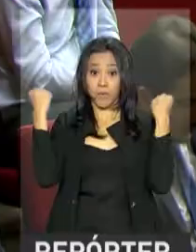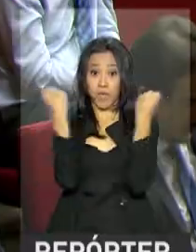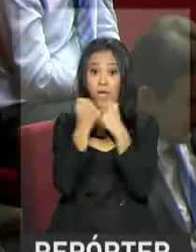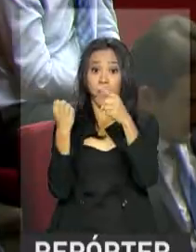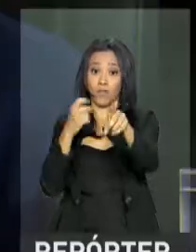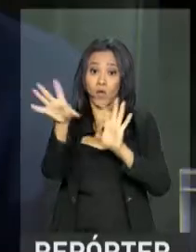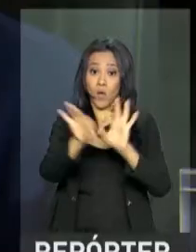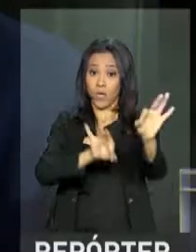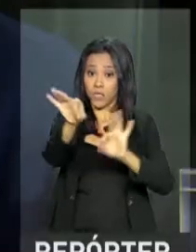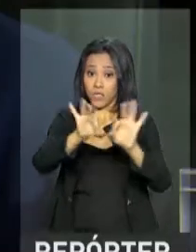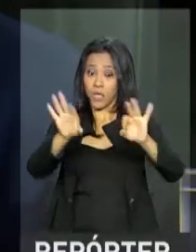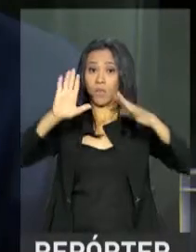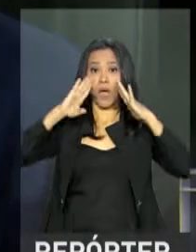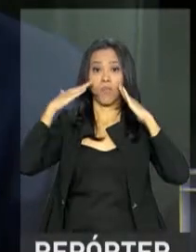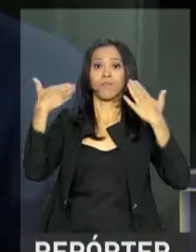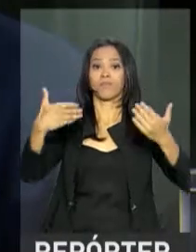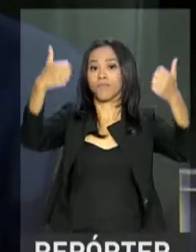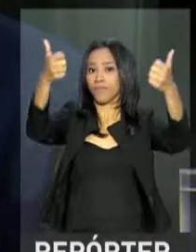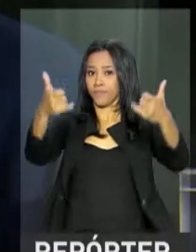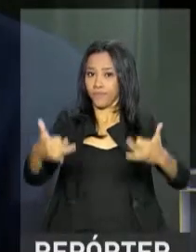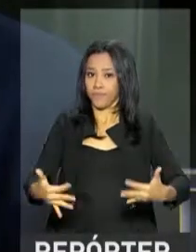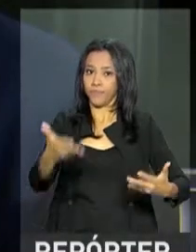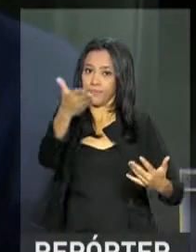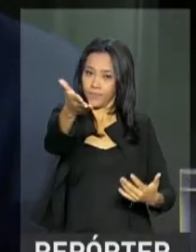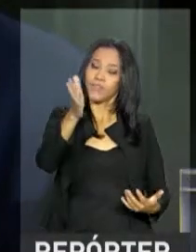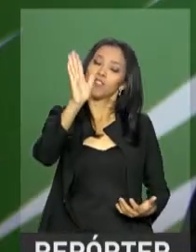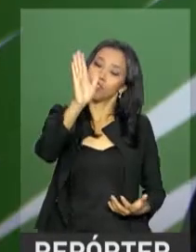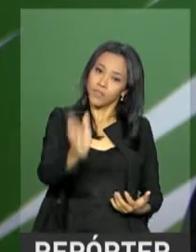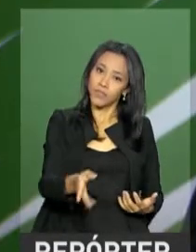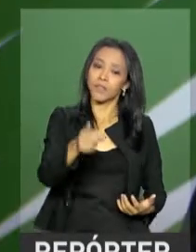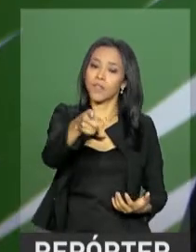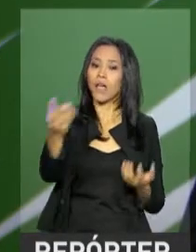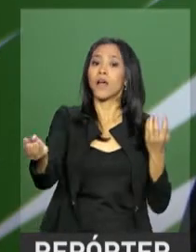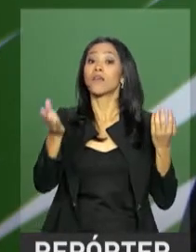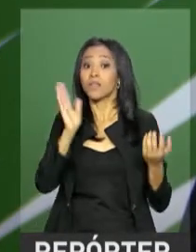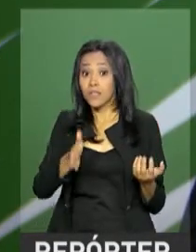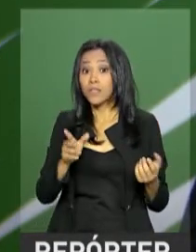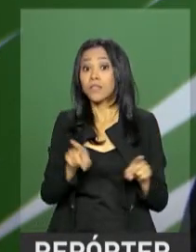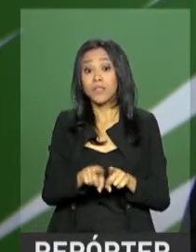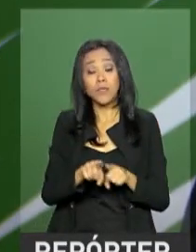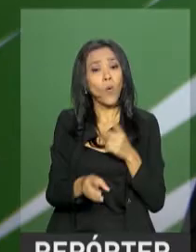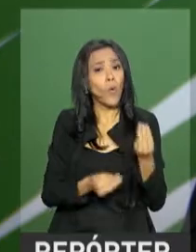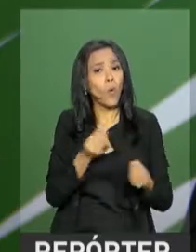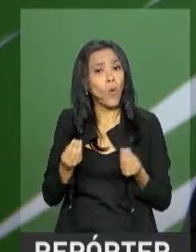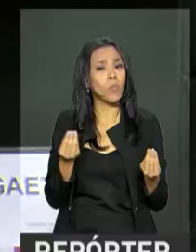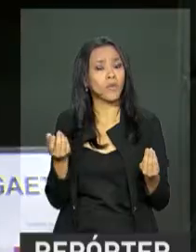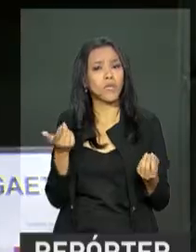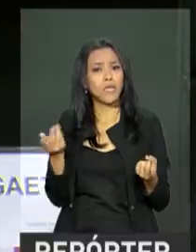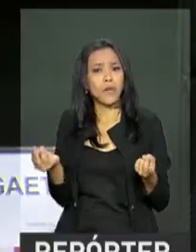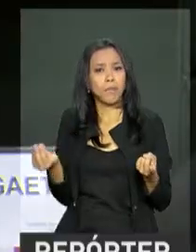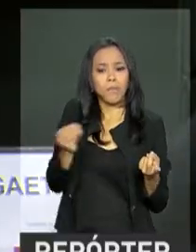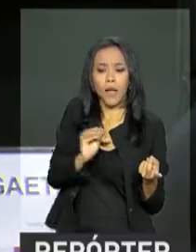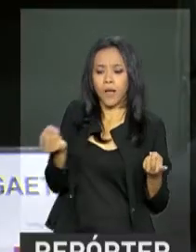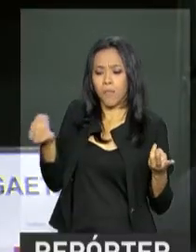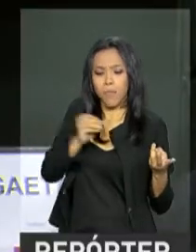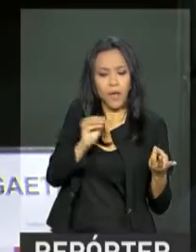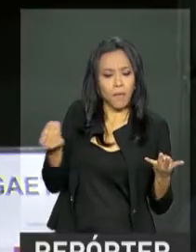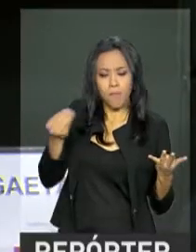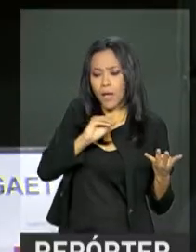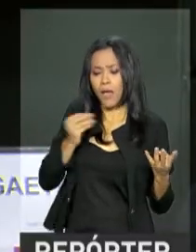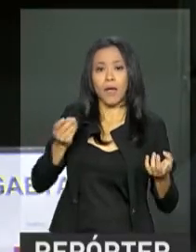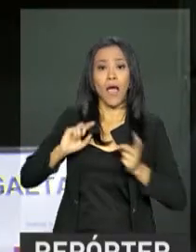para o governo digital no brasil foi apresentado como está sendo feito o trabalho de transformação digital da